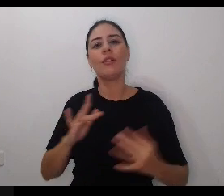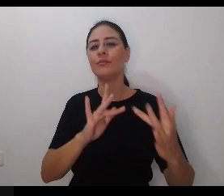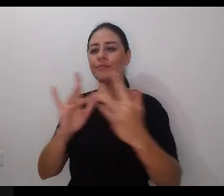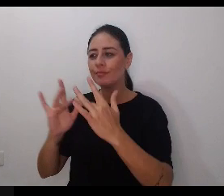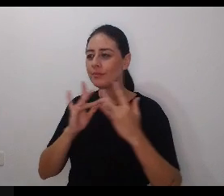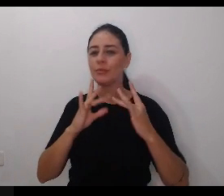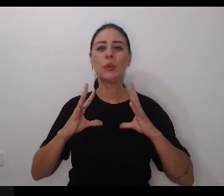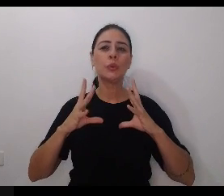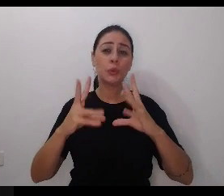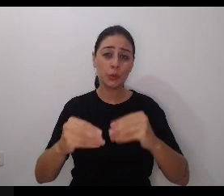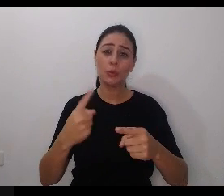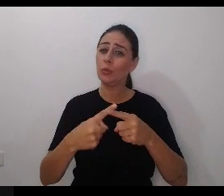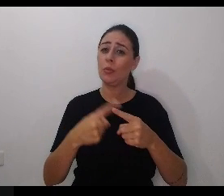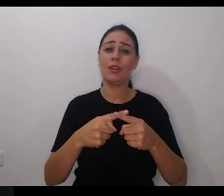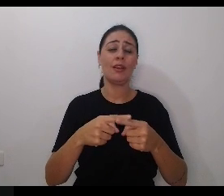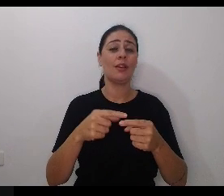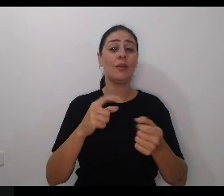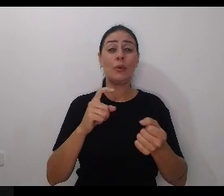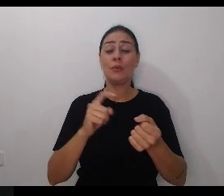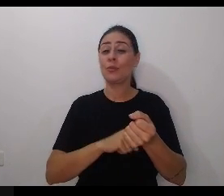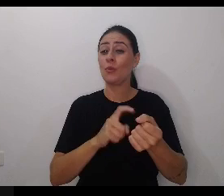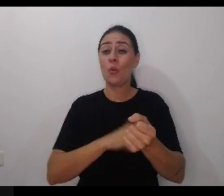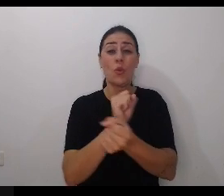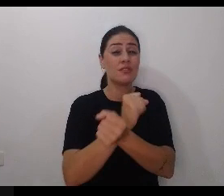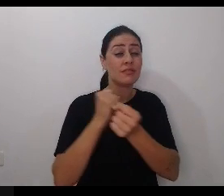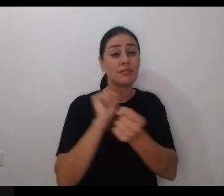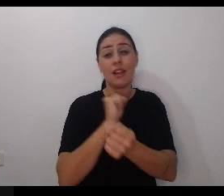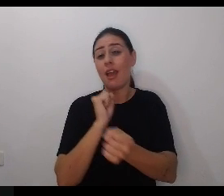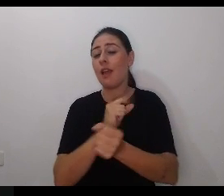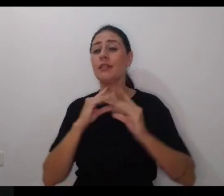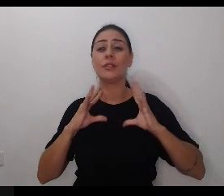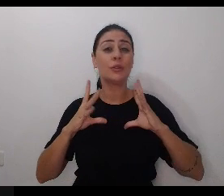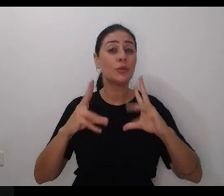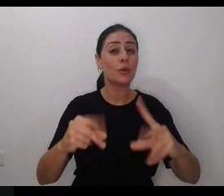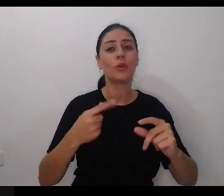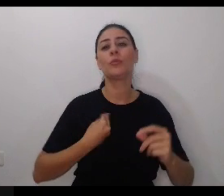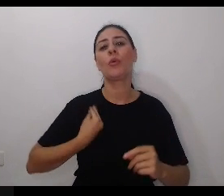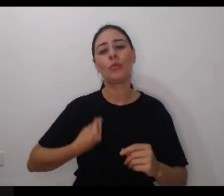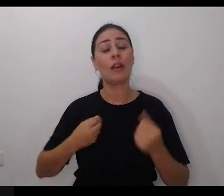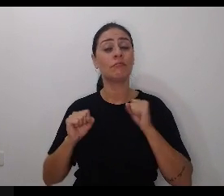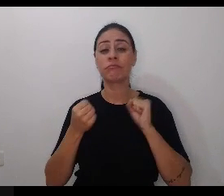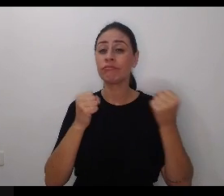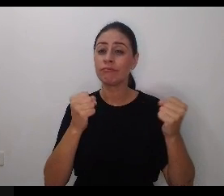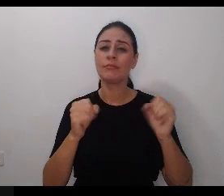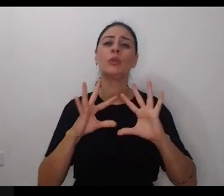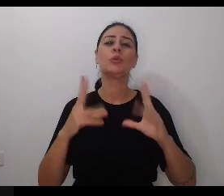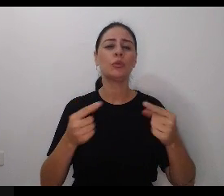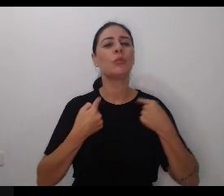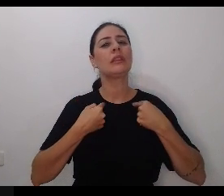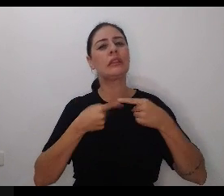convivência aumentou muito desse núcleo familiar, né, como é que a gente pode pensar um ambiente saudável